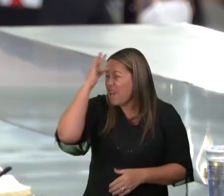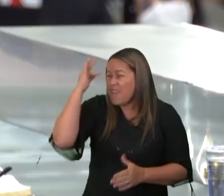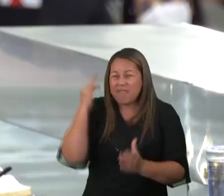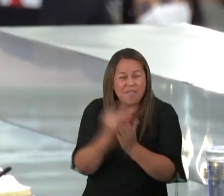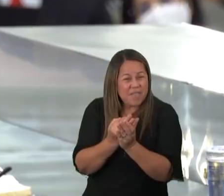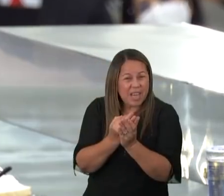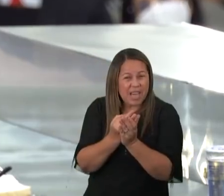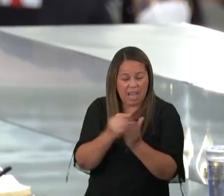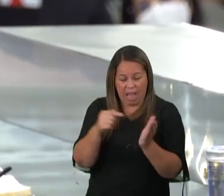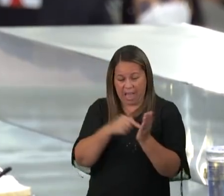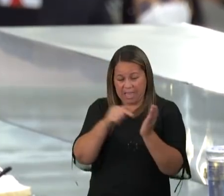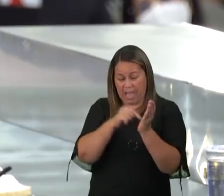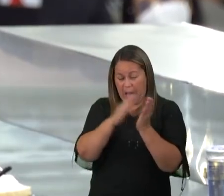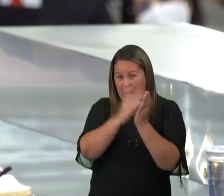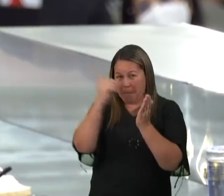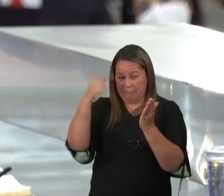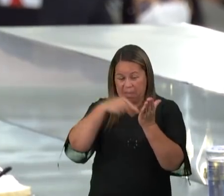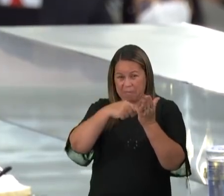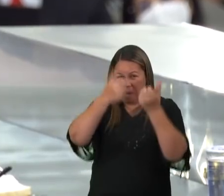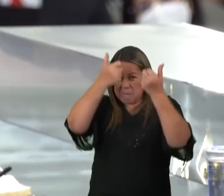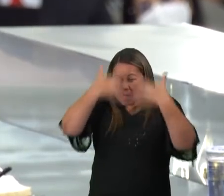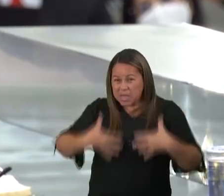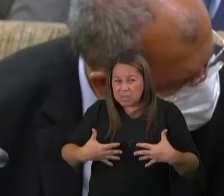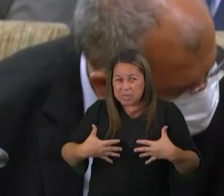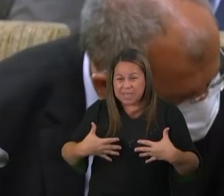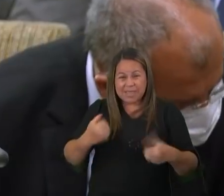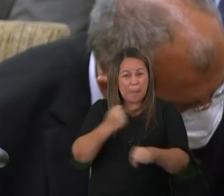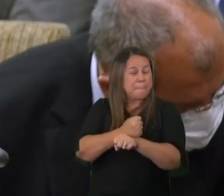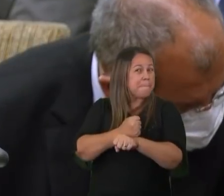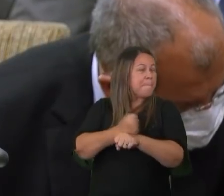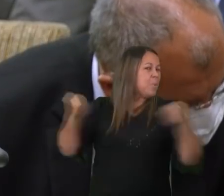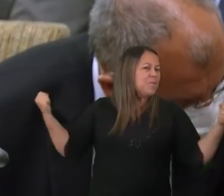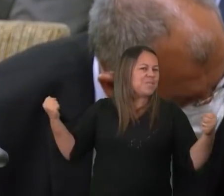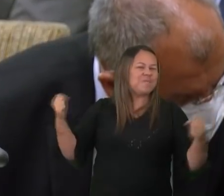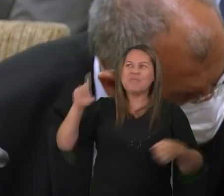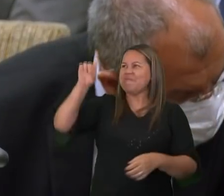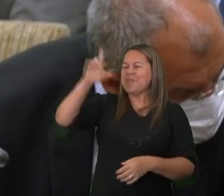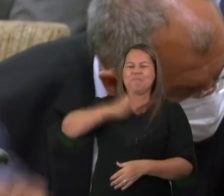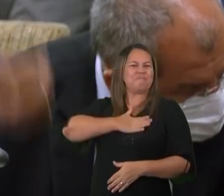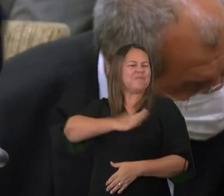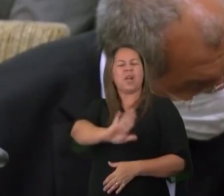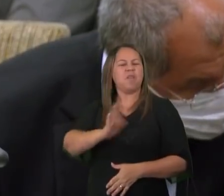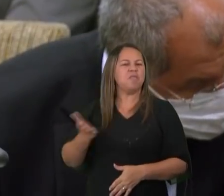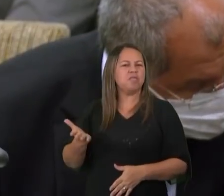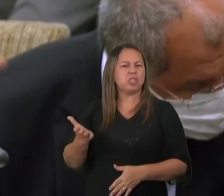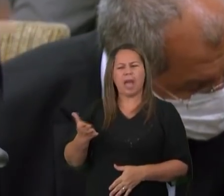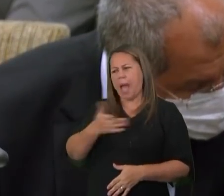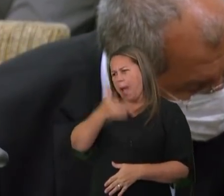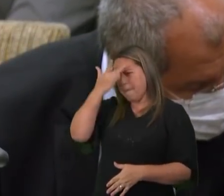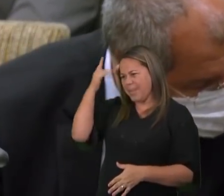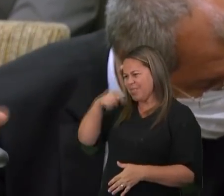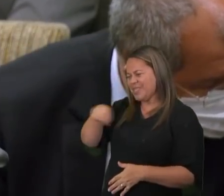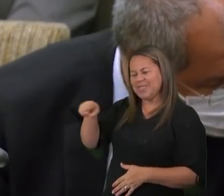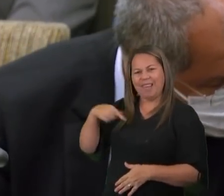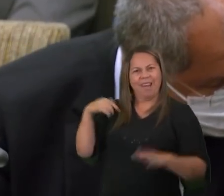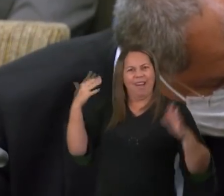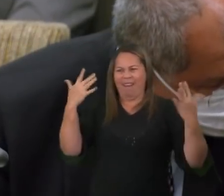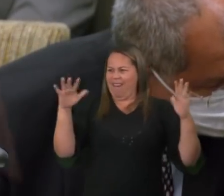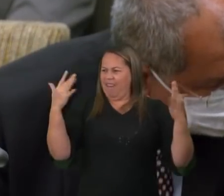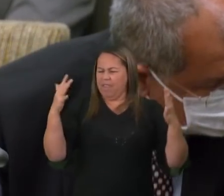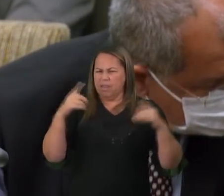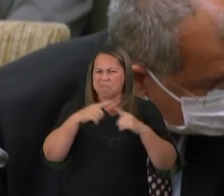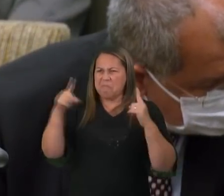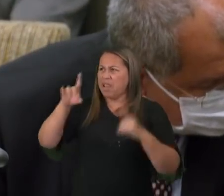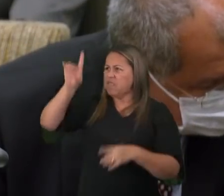Bíblia registra que é impossível agradar a Deus. Eu posso agradar aos homens, mas não agradarei